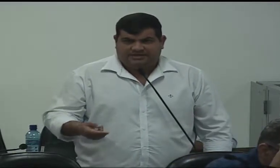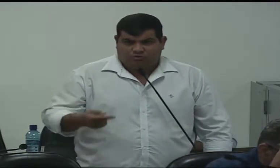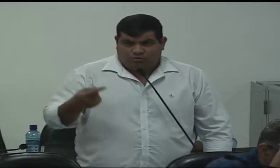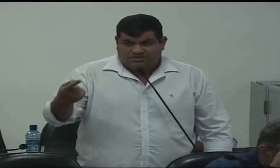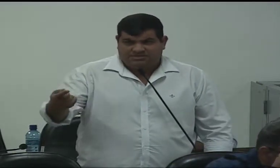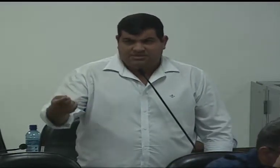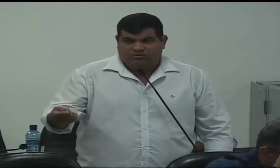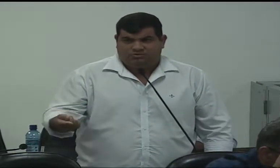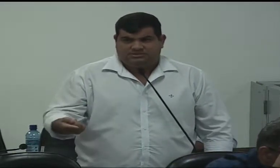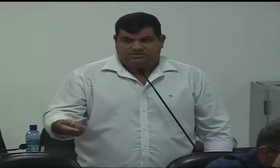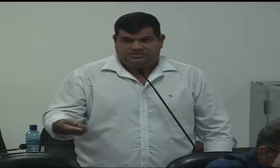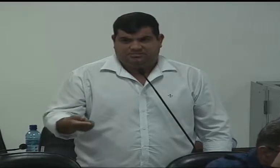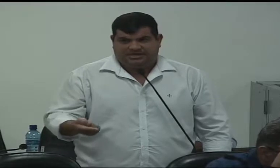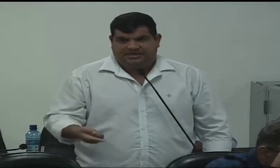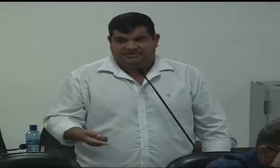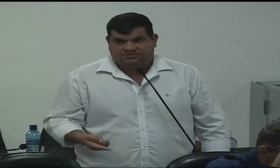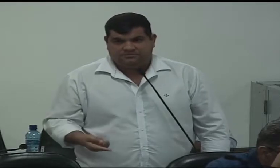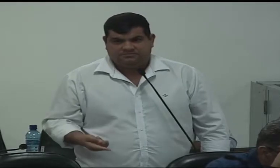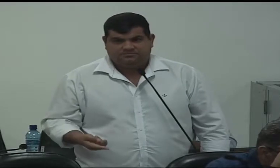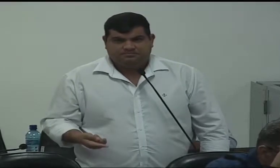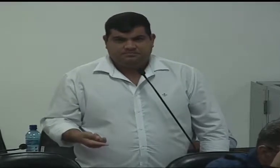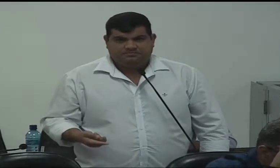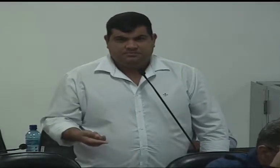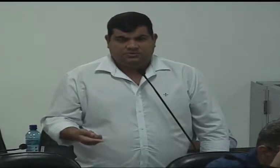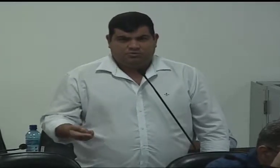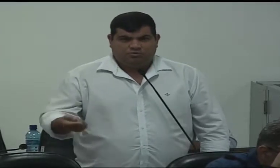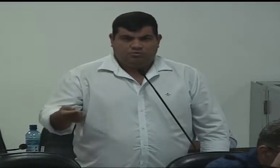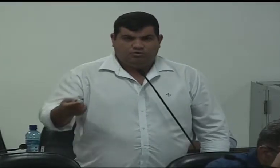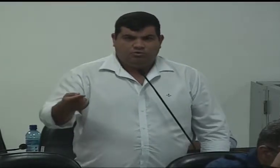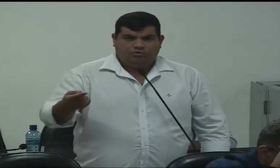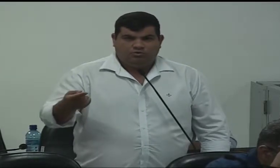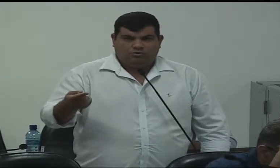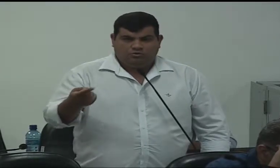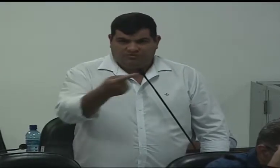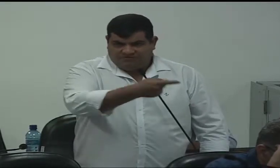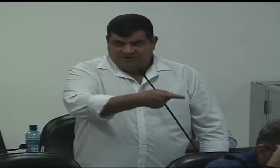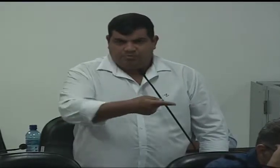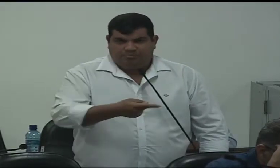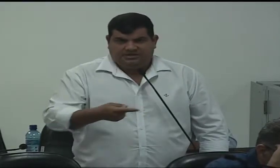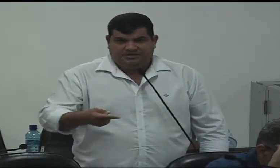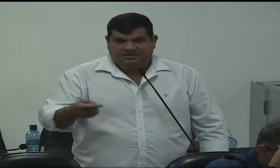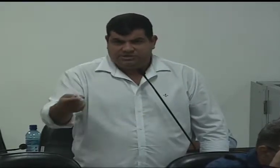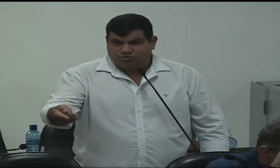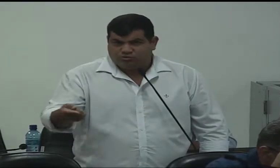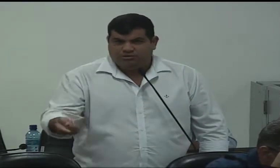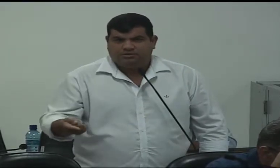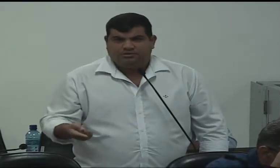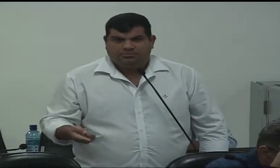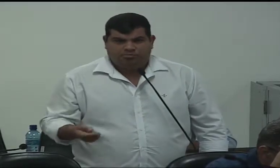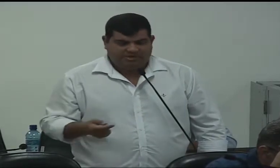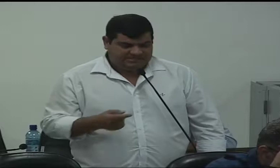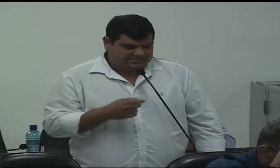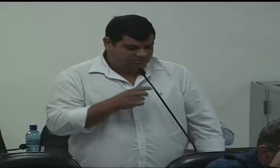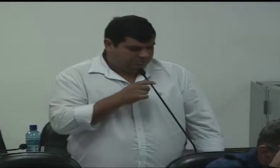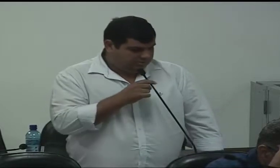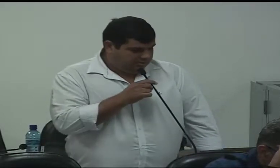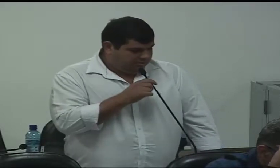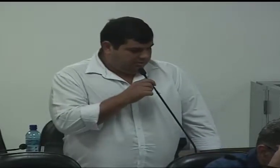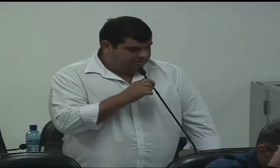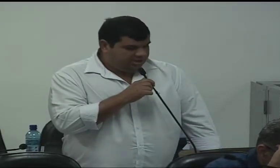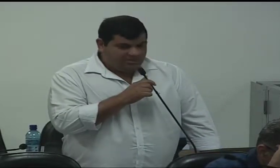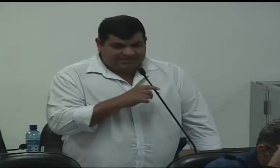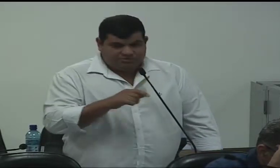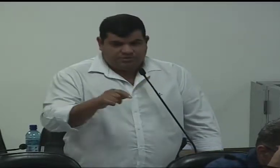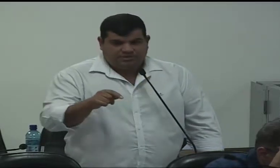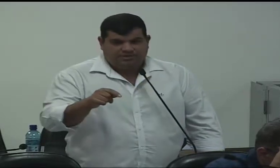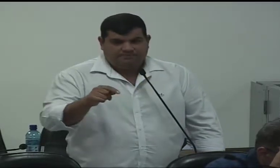era 14 milhões de desempregados que o governo do PT deixou para o Brasil.